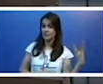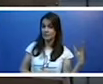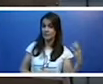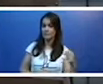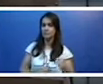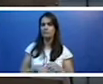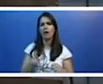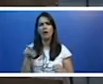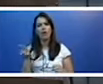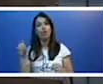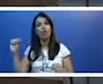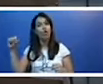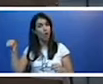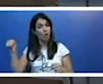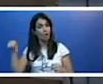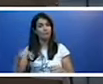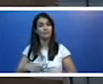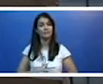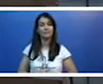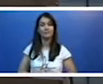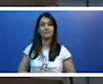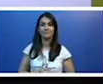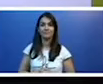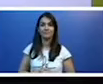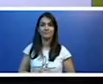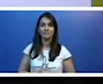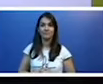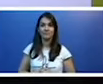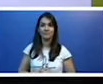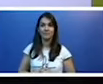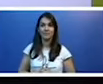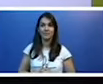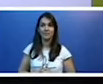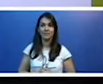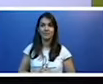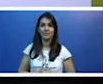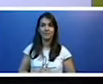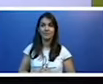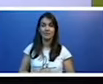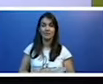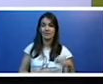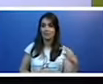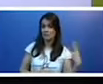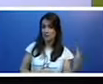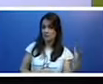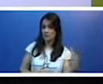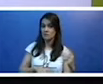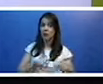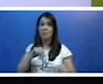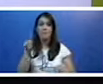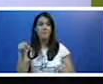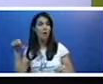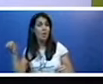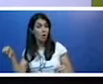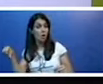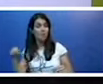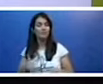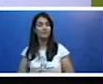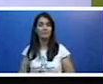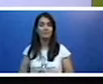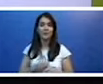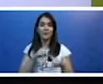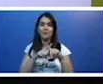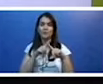aqui mede 9. 3 para 9, por quanto eu multipliquei. Ou